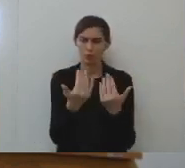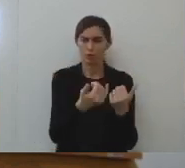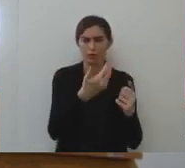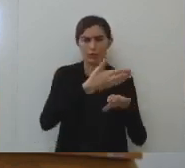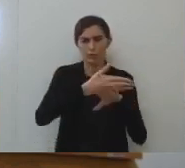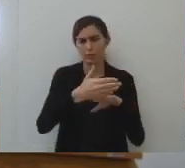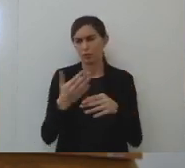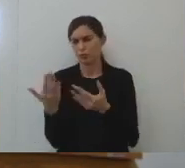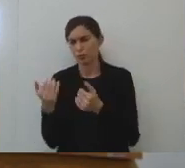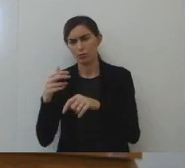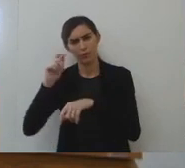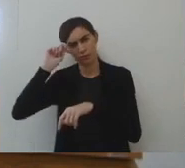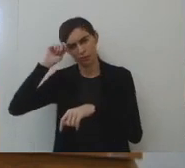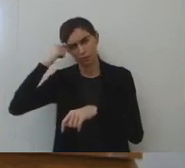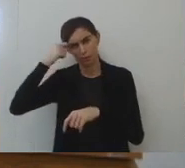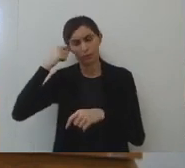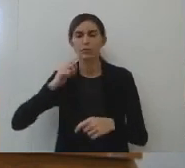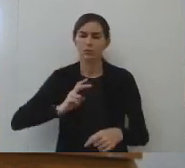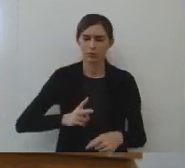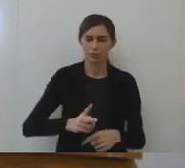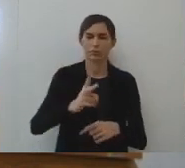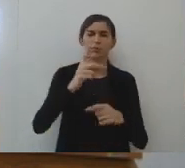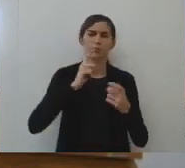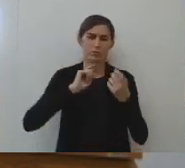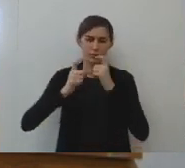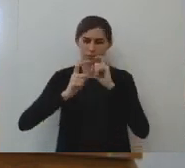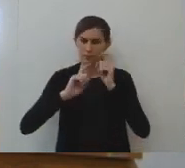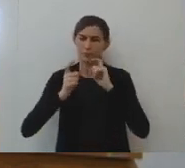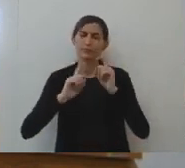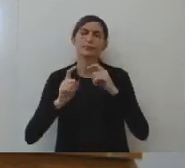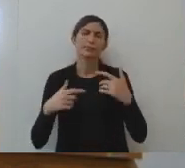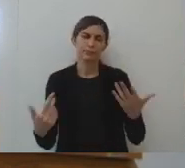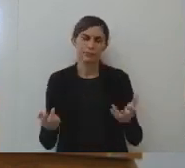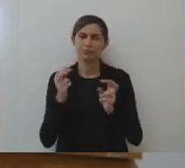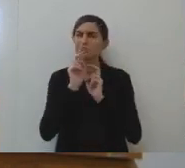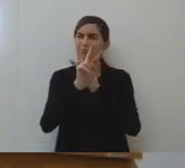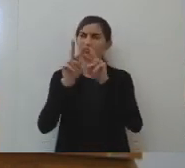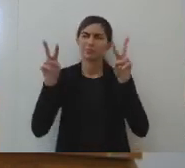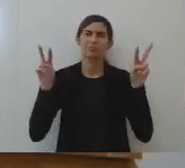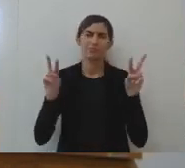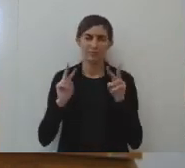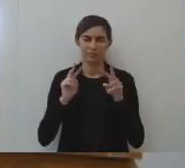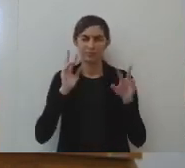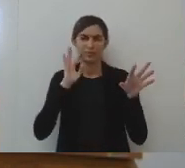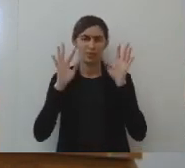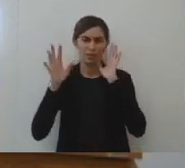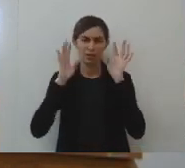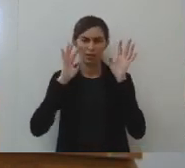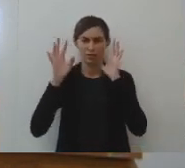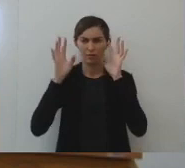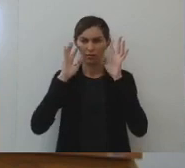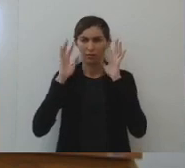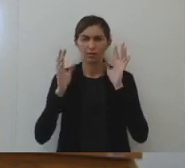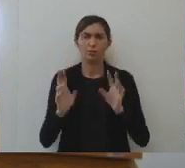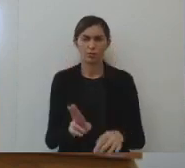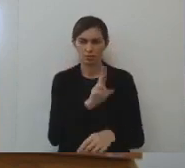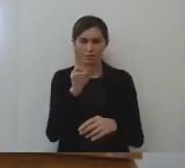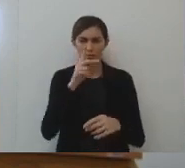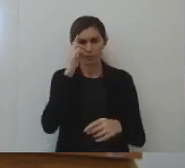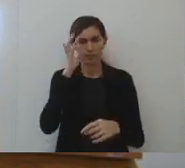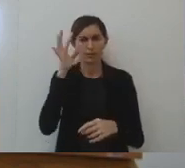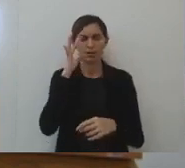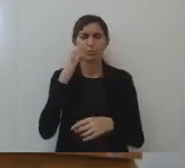e um jovem negro? A gente vai continuar discutindo essa realidade e a gente vai ficar refletindo de forma a utilizar o